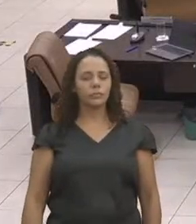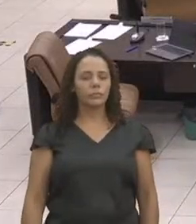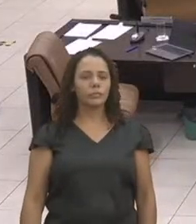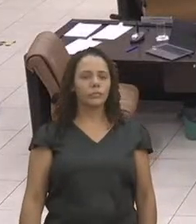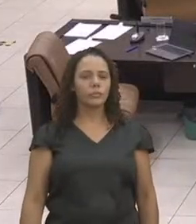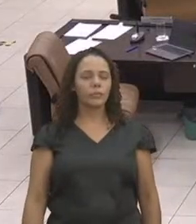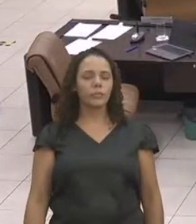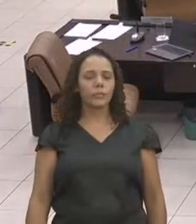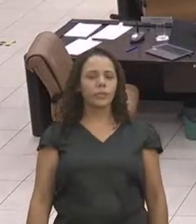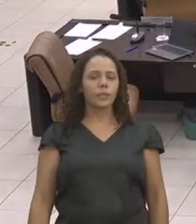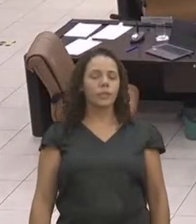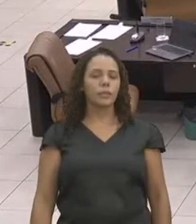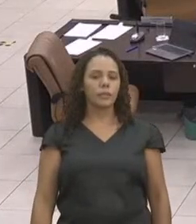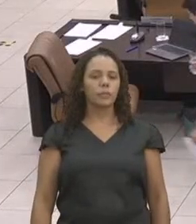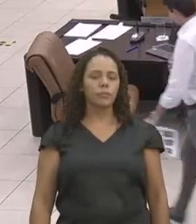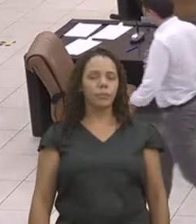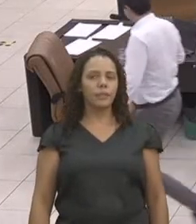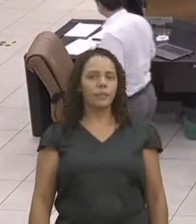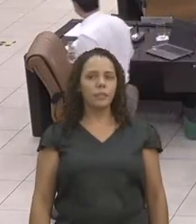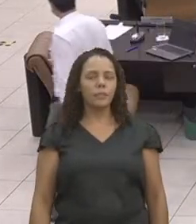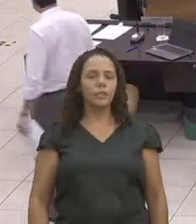Hernani Barreto, Republicanos.